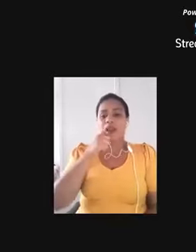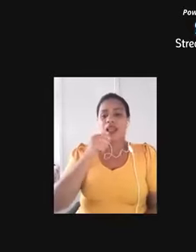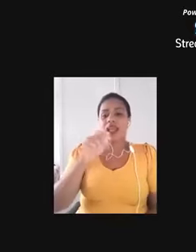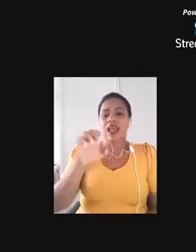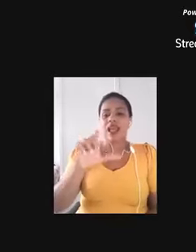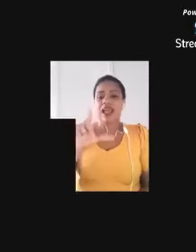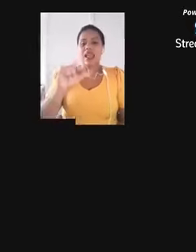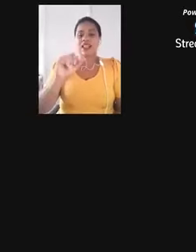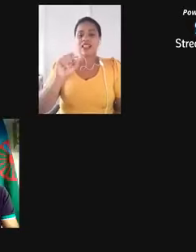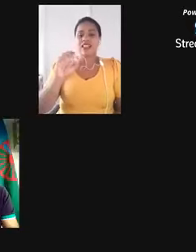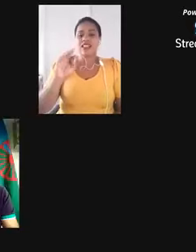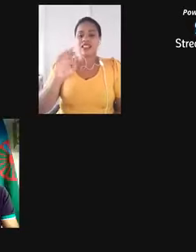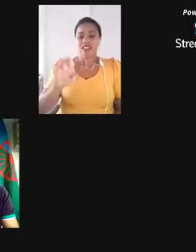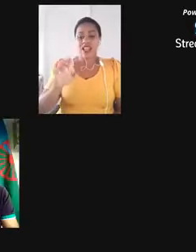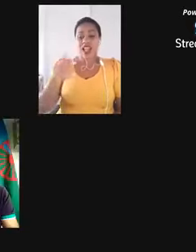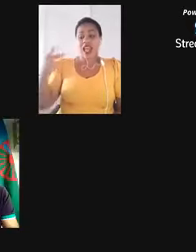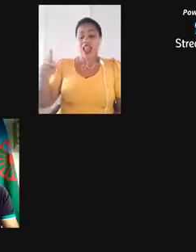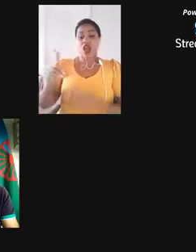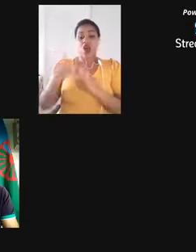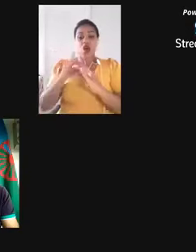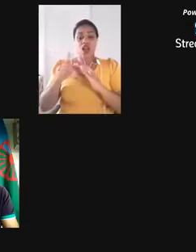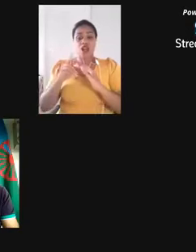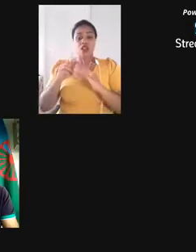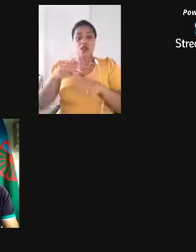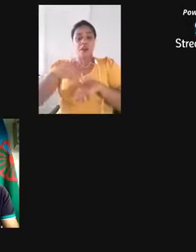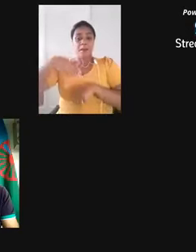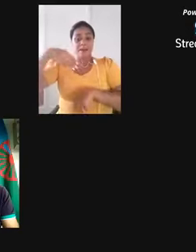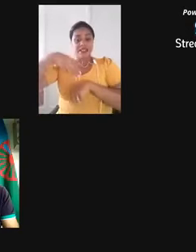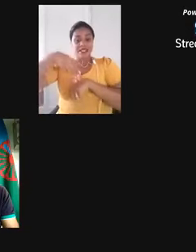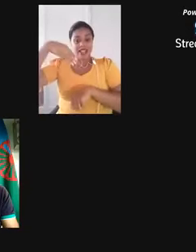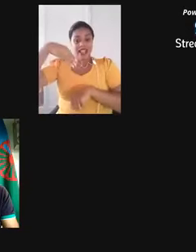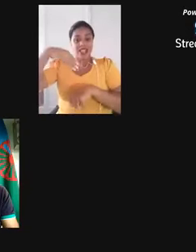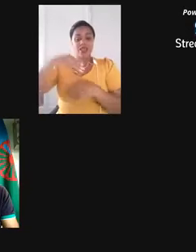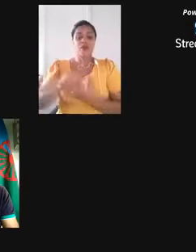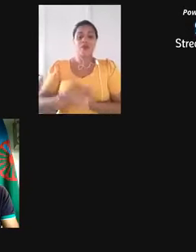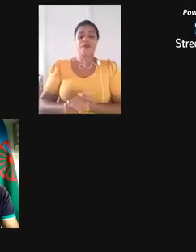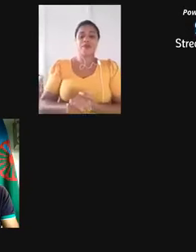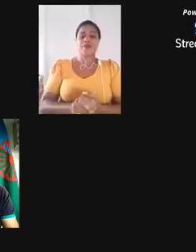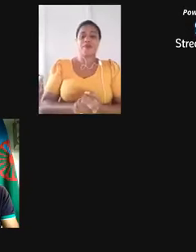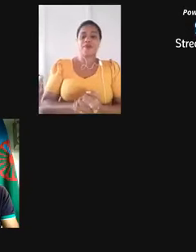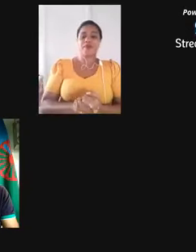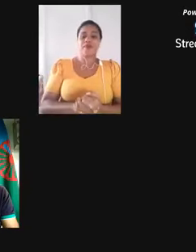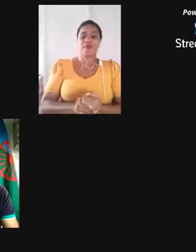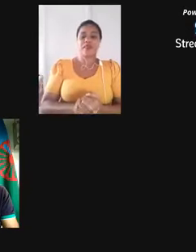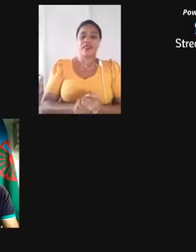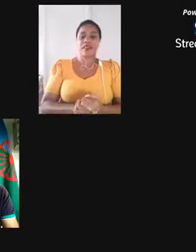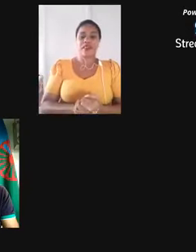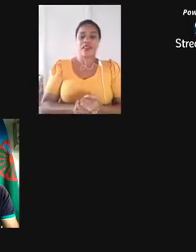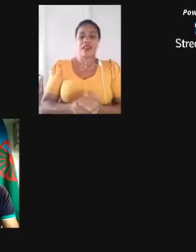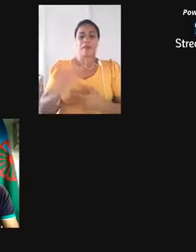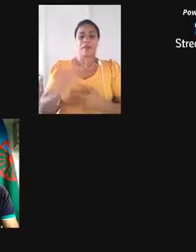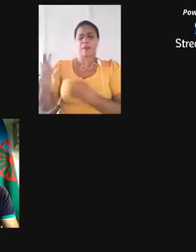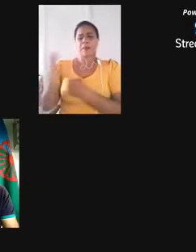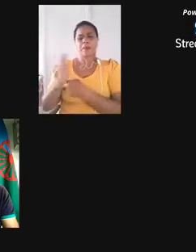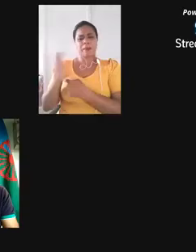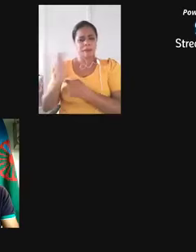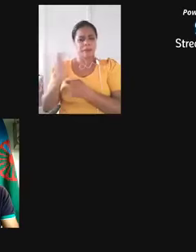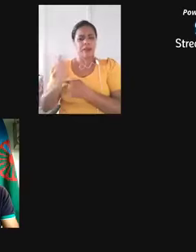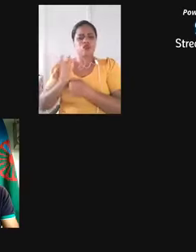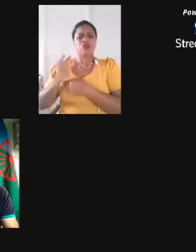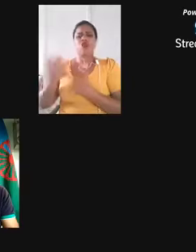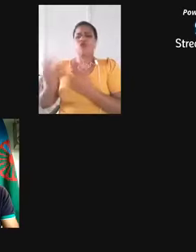UFES, ela é inclusive coordenadora também do mestrado, e isso me ajudou muito nesse processo